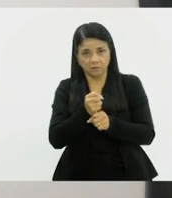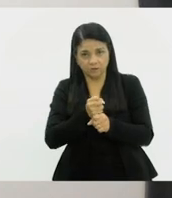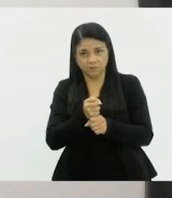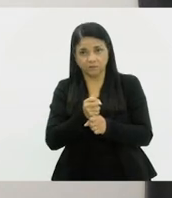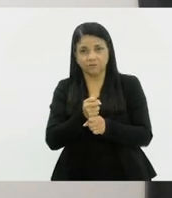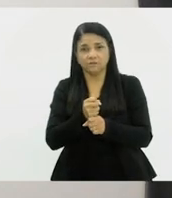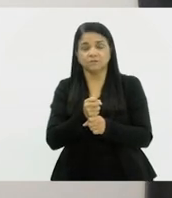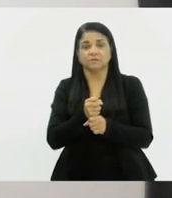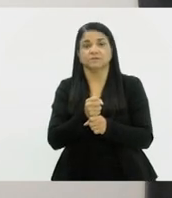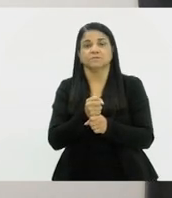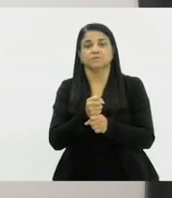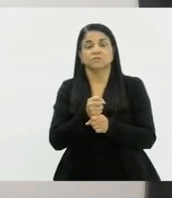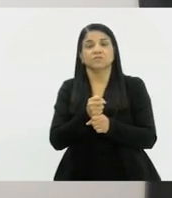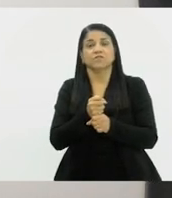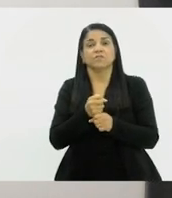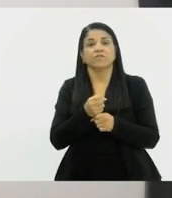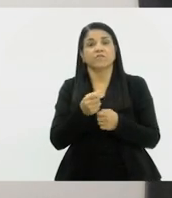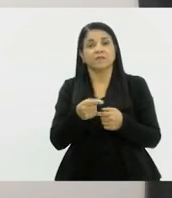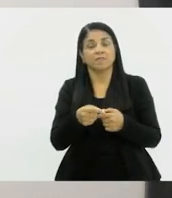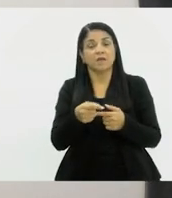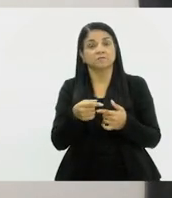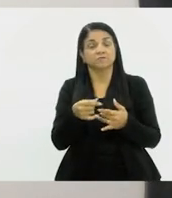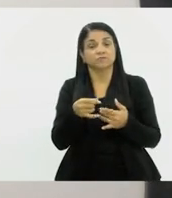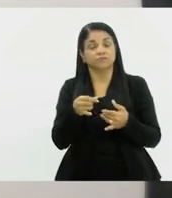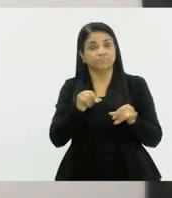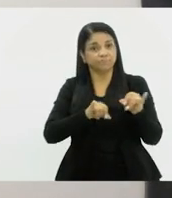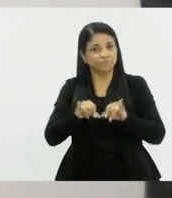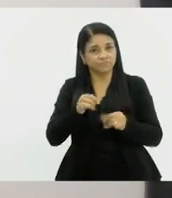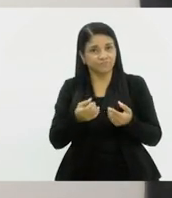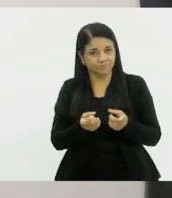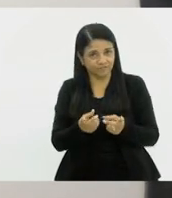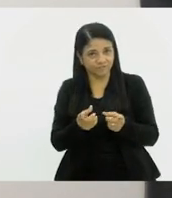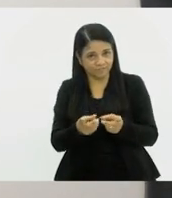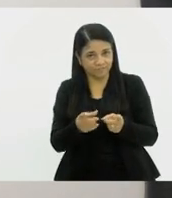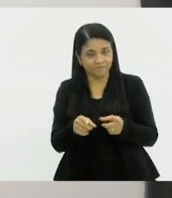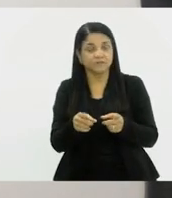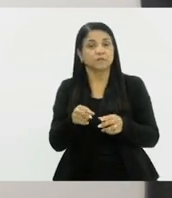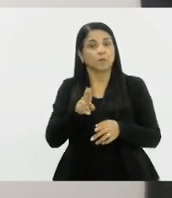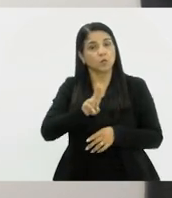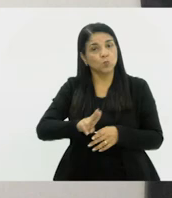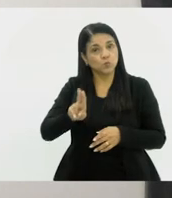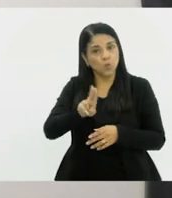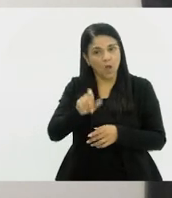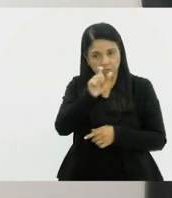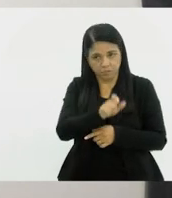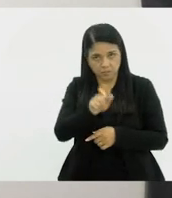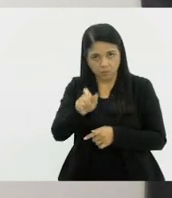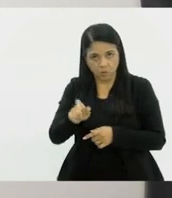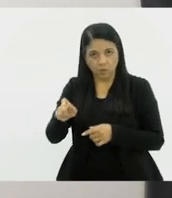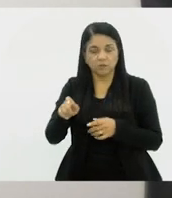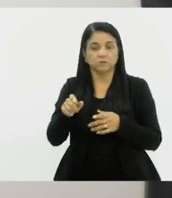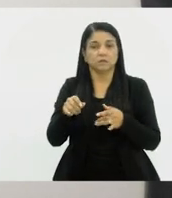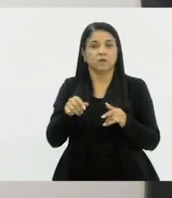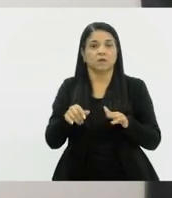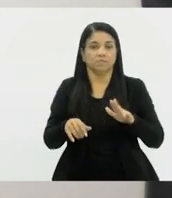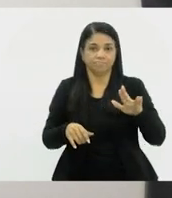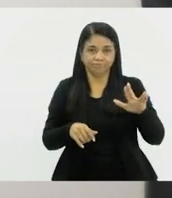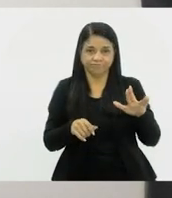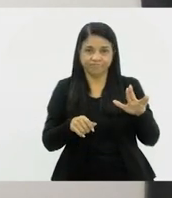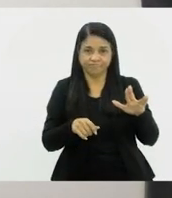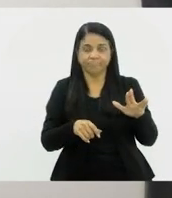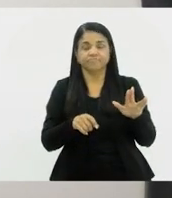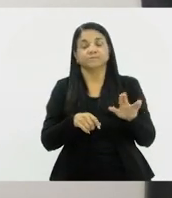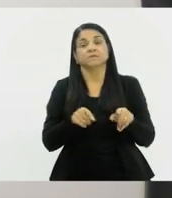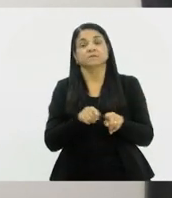eh da circulação das substâncias mas também dos usuários dessas substâncias tem a ver com a criminalização